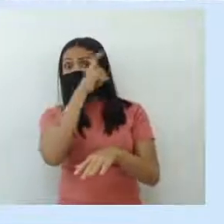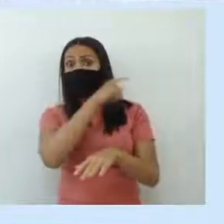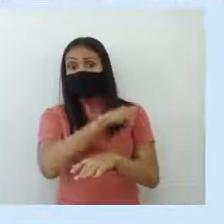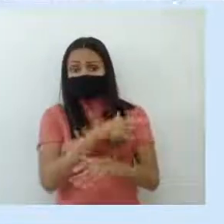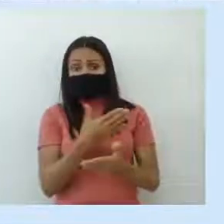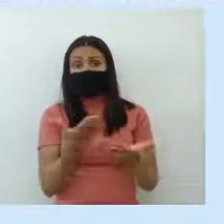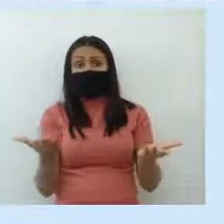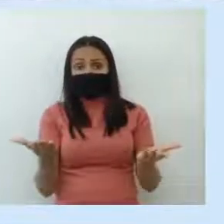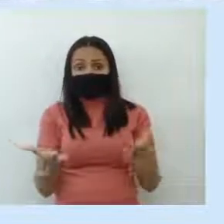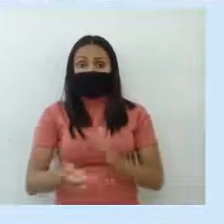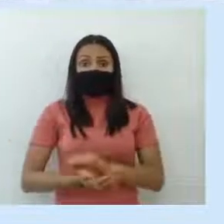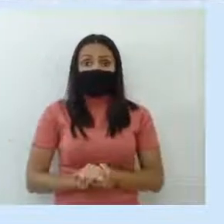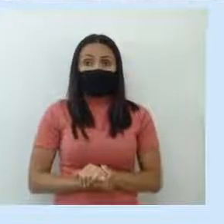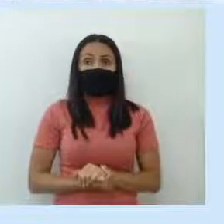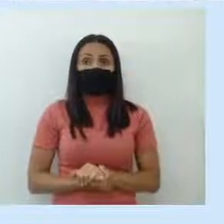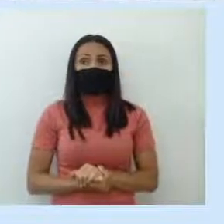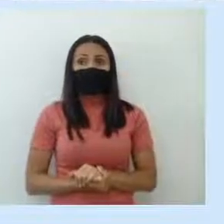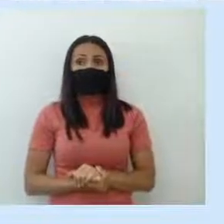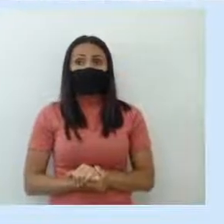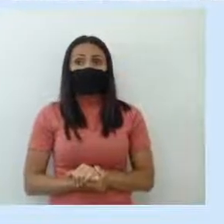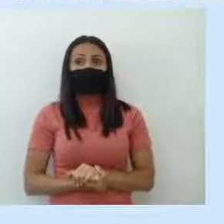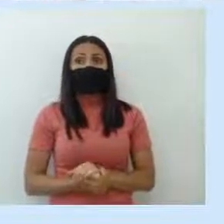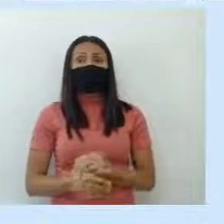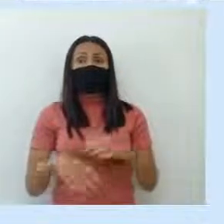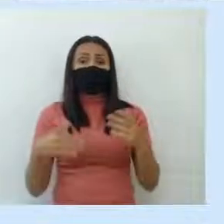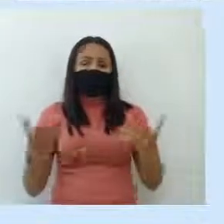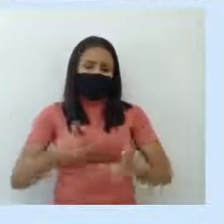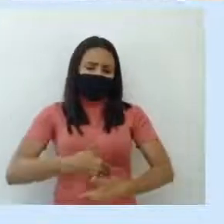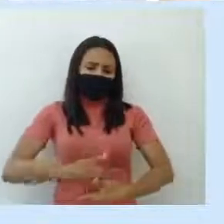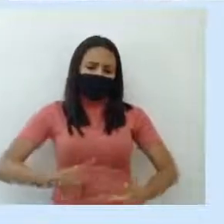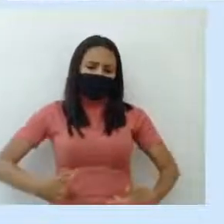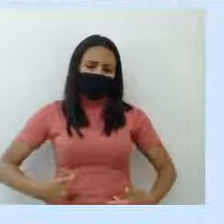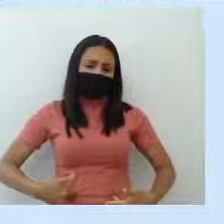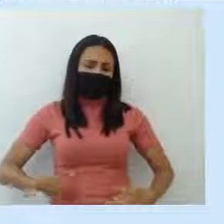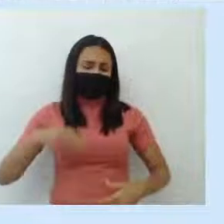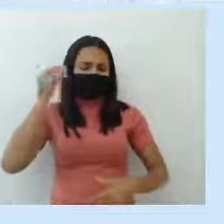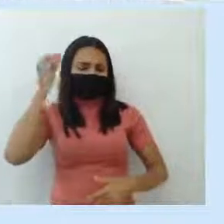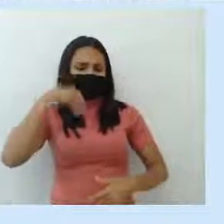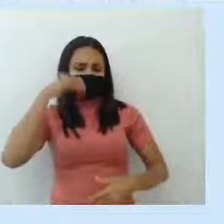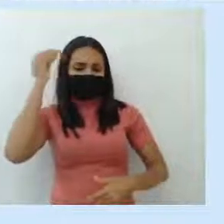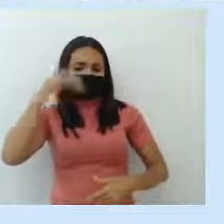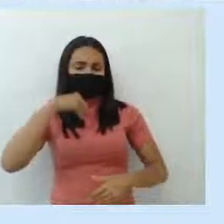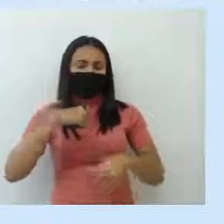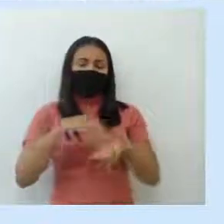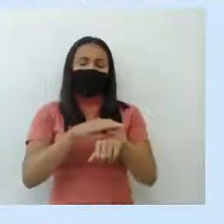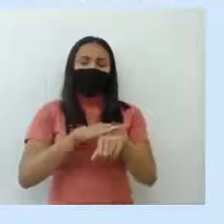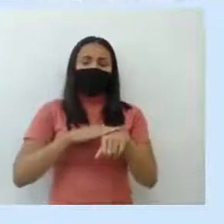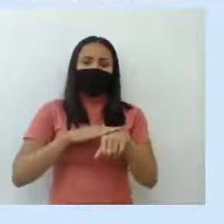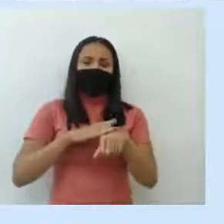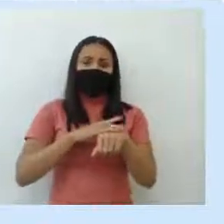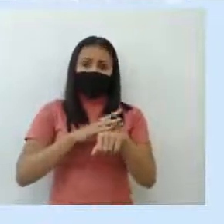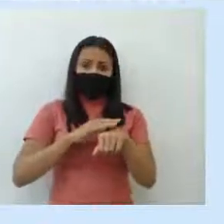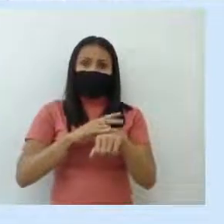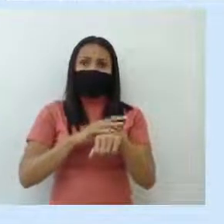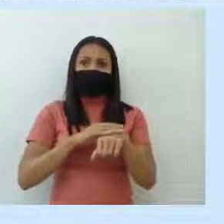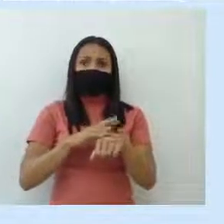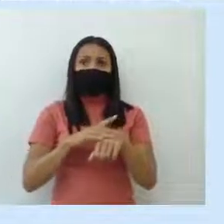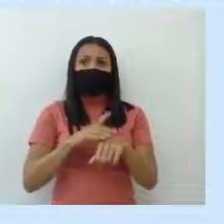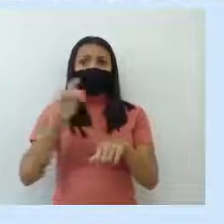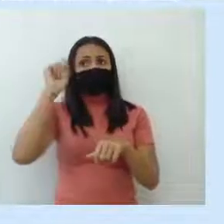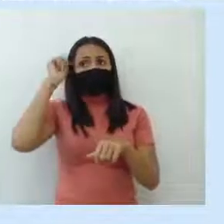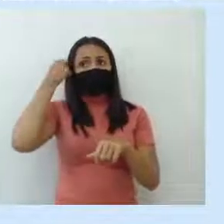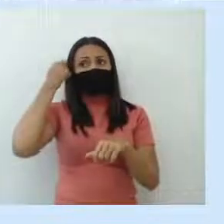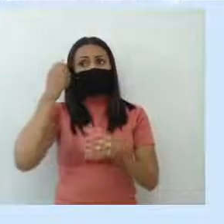condições possíveis, né? Então, famintos, fracos, doentes, os escravos não tinham mais nada que